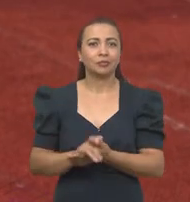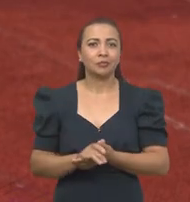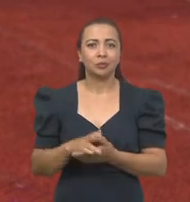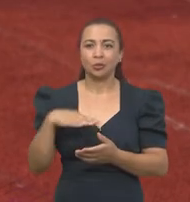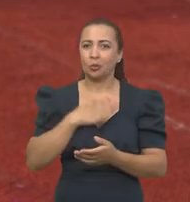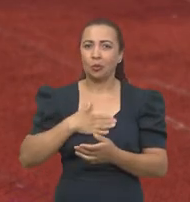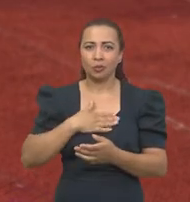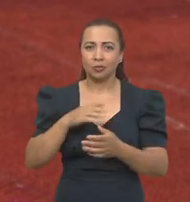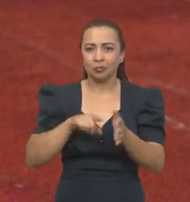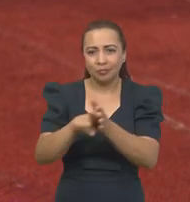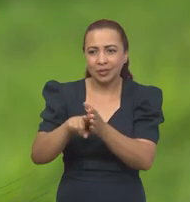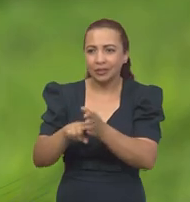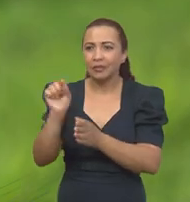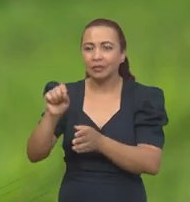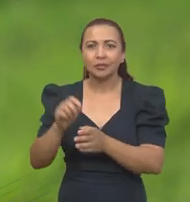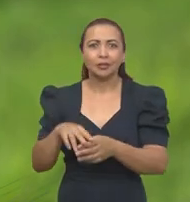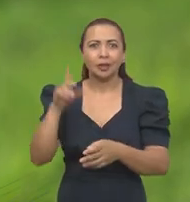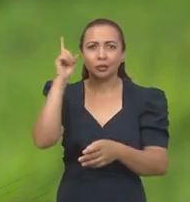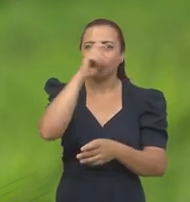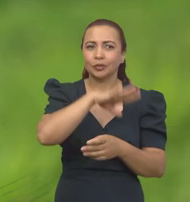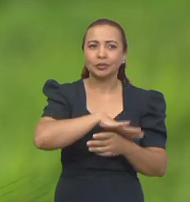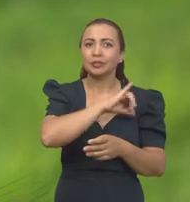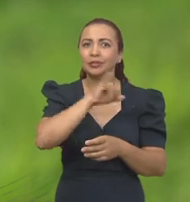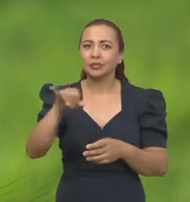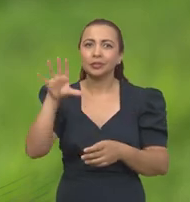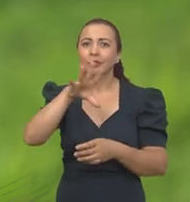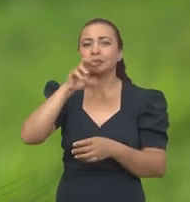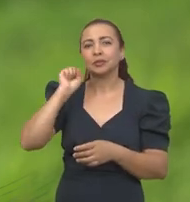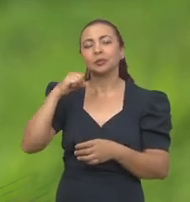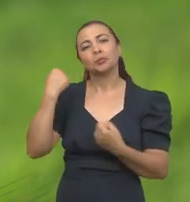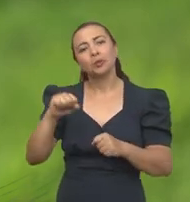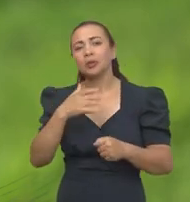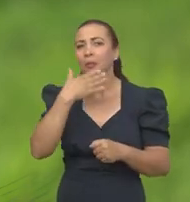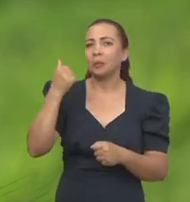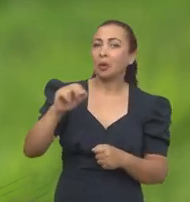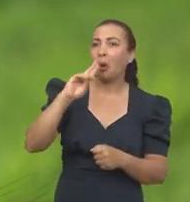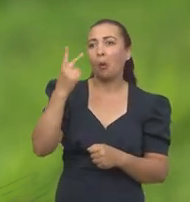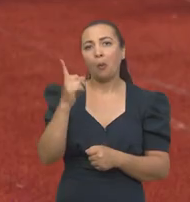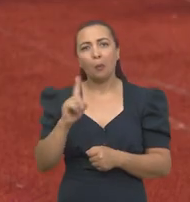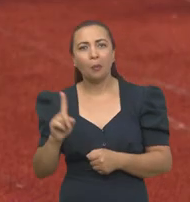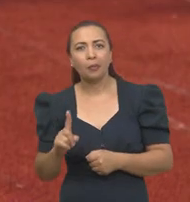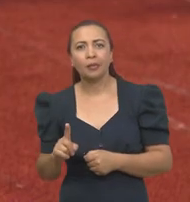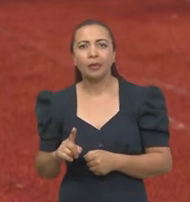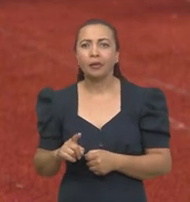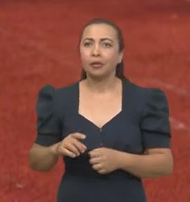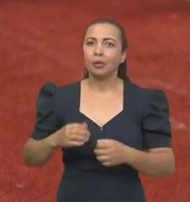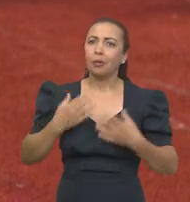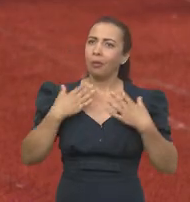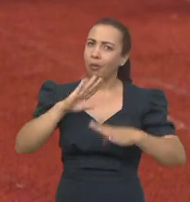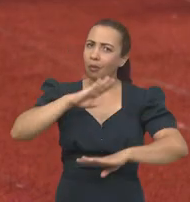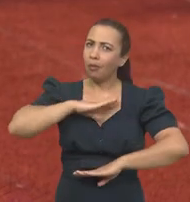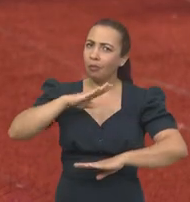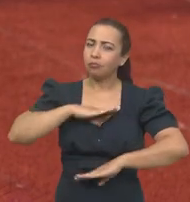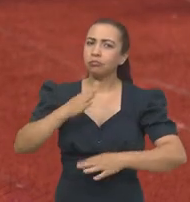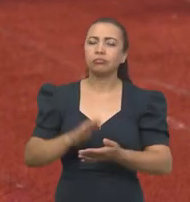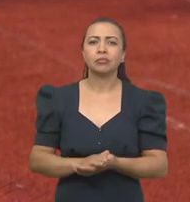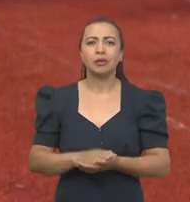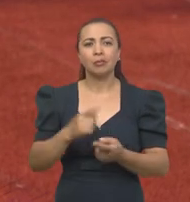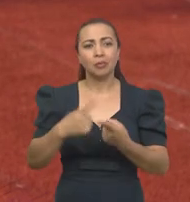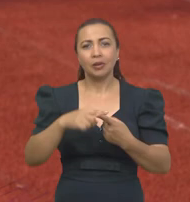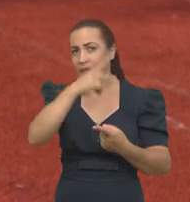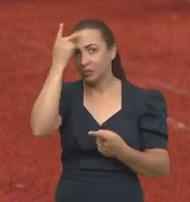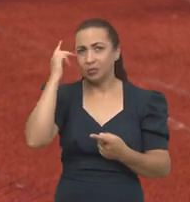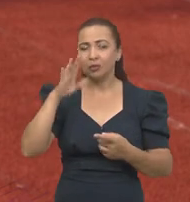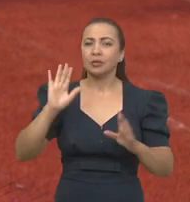gostamos muito ele pesquisar aquele que é polêmico se o oxigênio poderia melhorar ou não a performance porque as pessoas têm na galeria já estavam usando